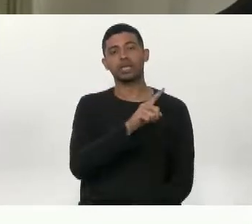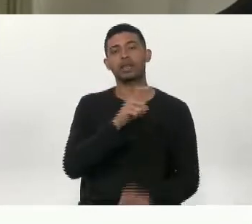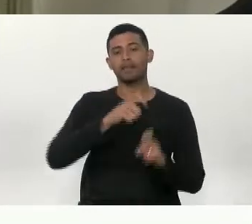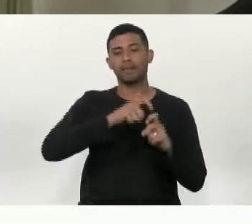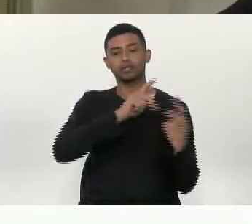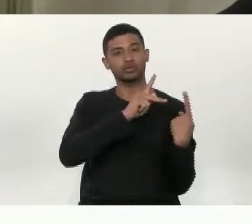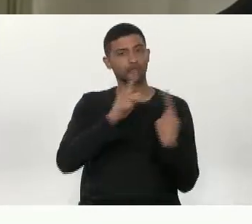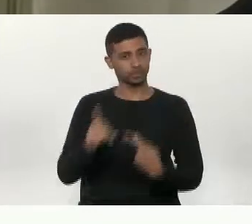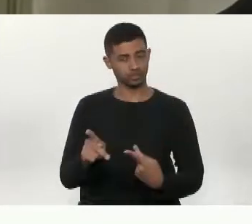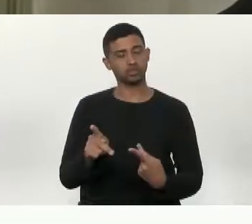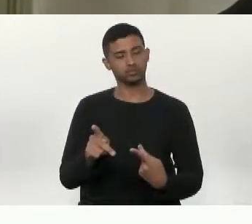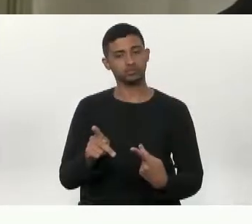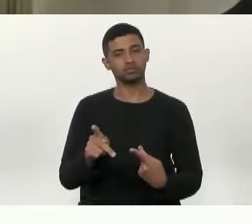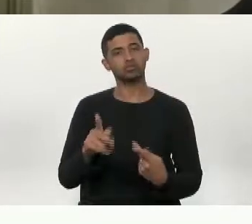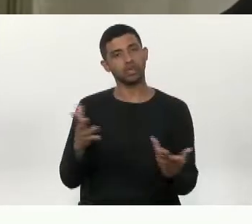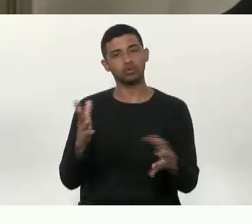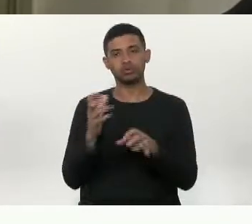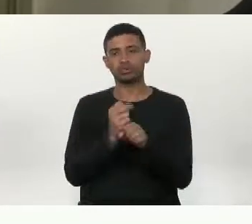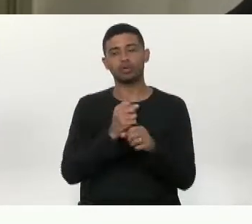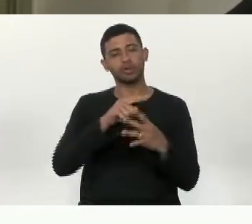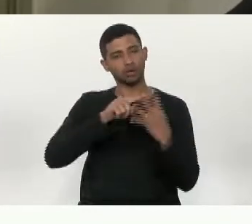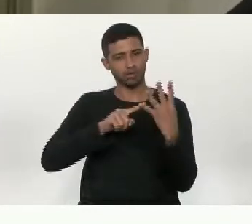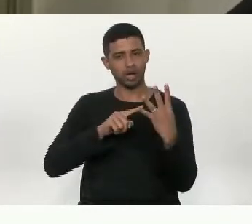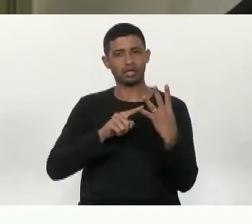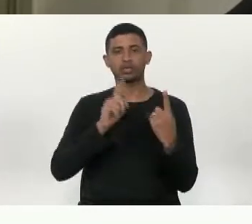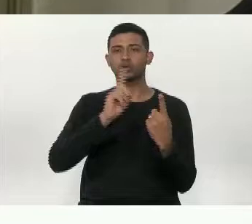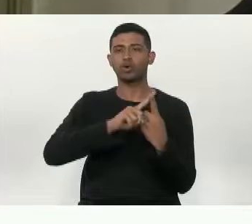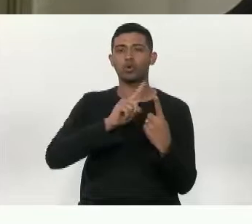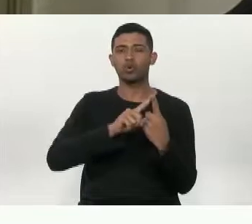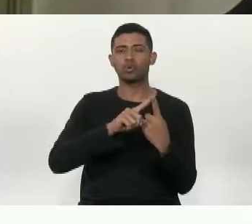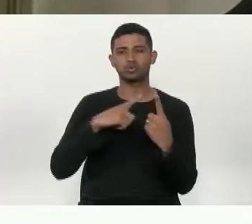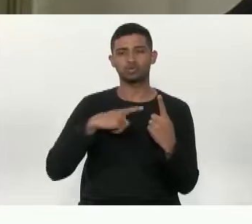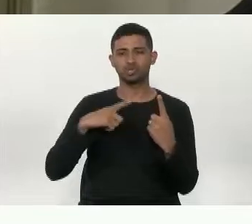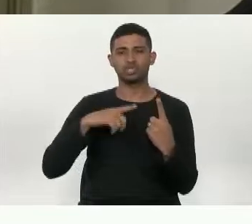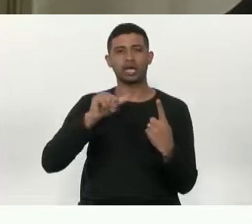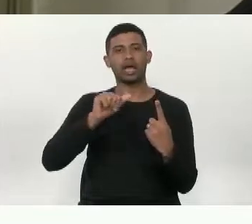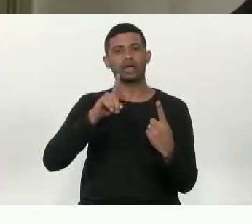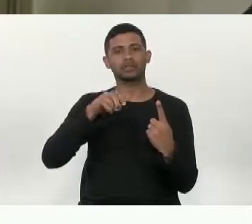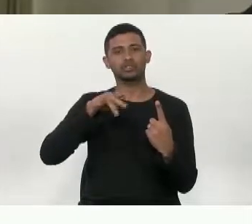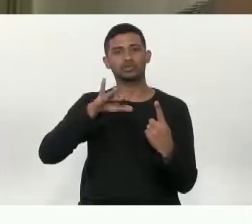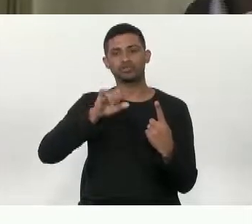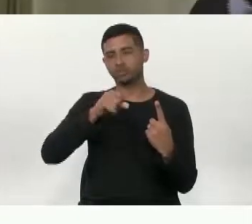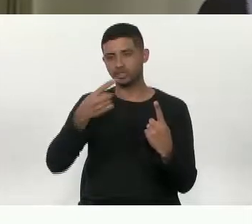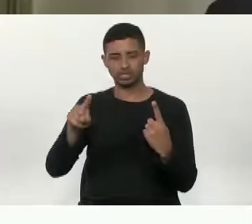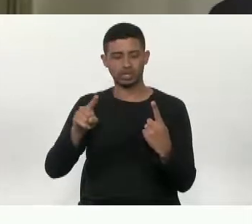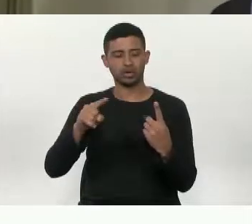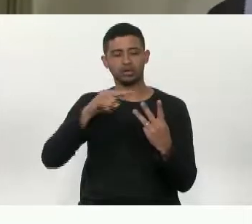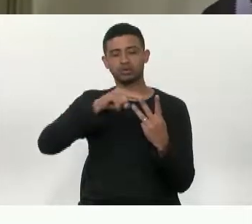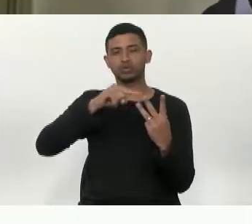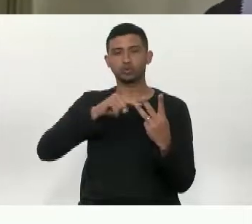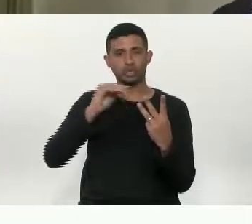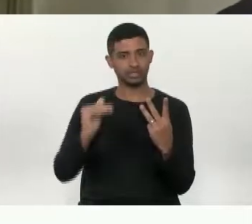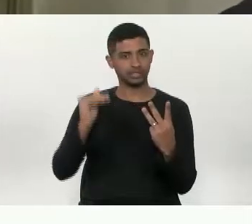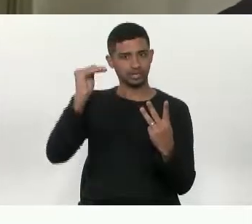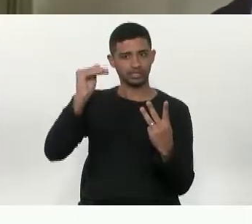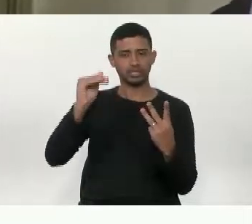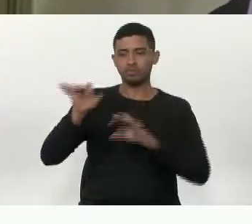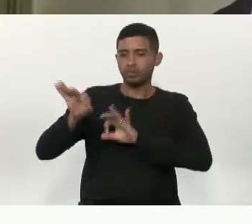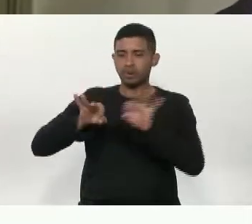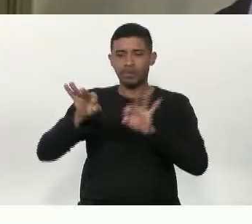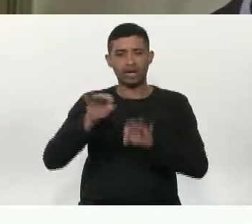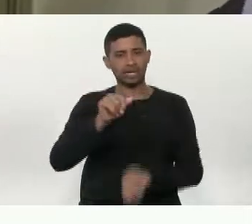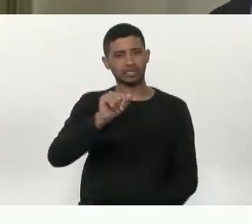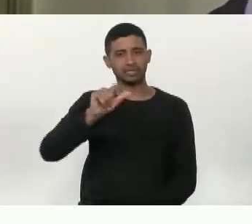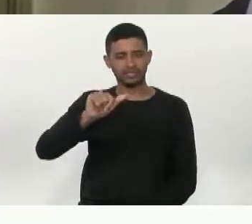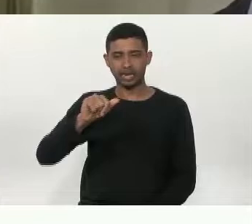visitador passava a visita e os plantonistas eram 3, um ficava na admissão e 2 ficavam lá em cima, disponibilidade da sala de pré-parto, quando tinha